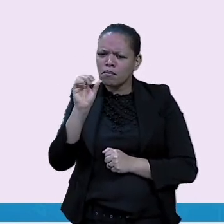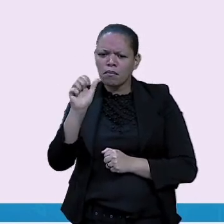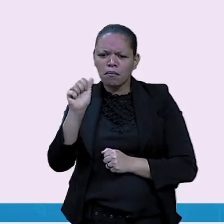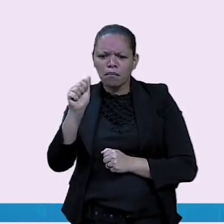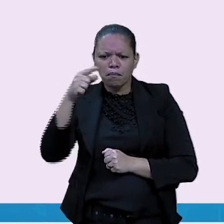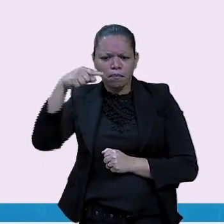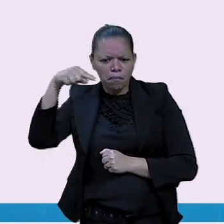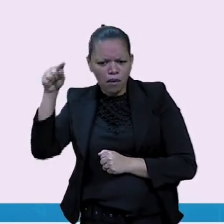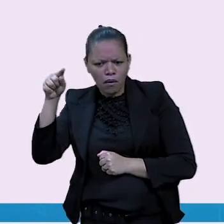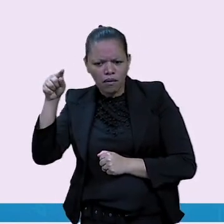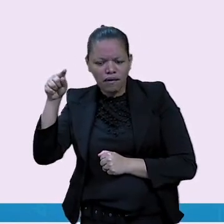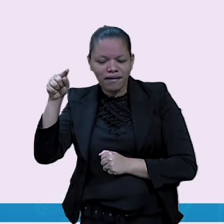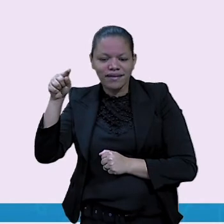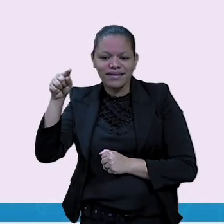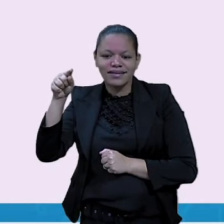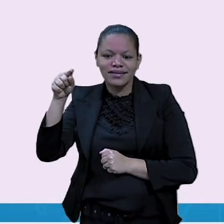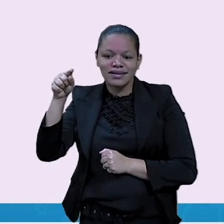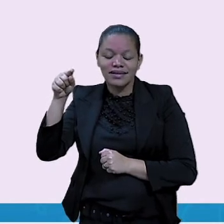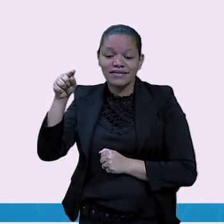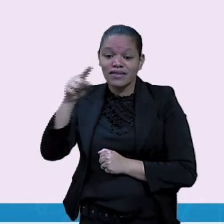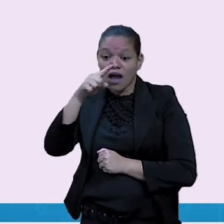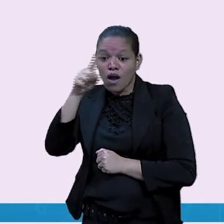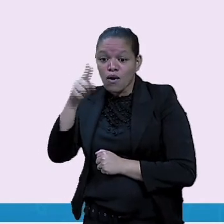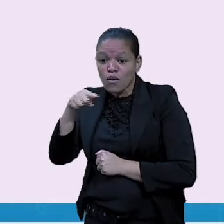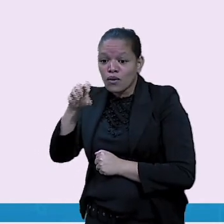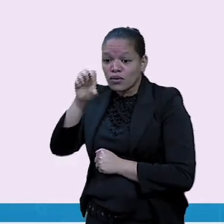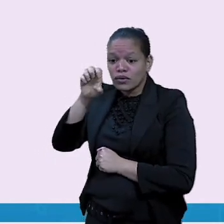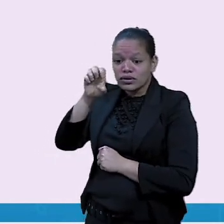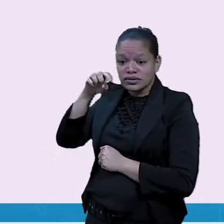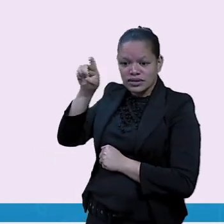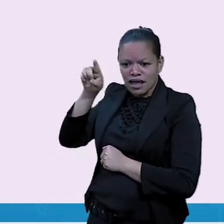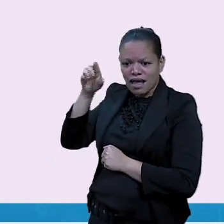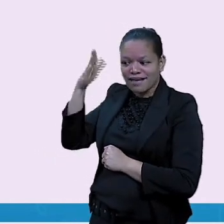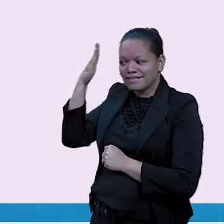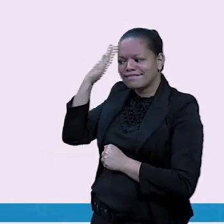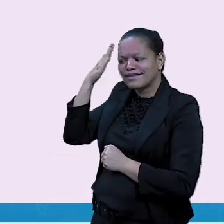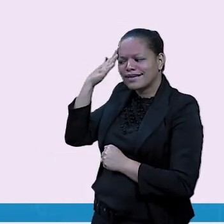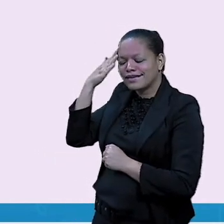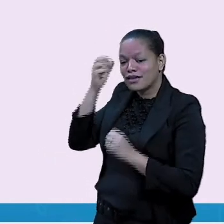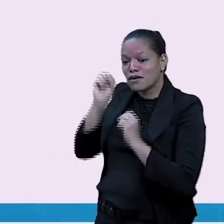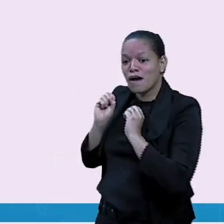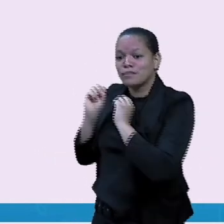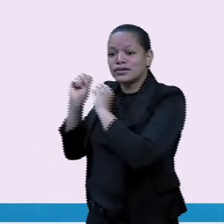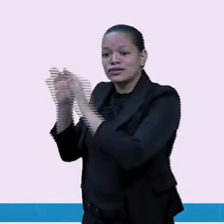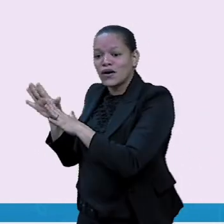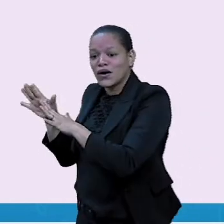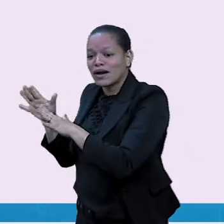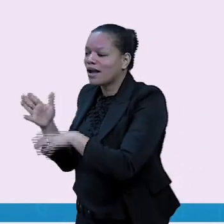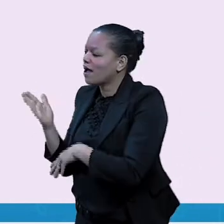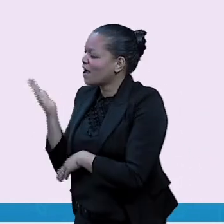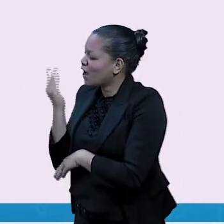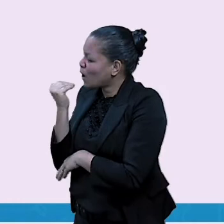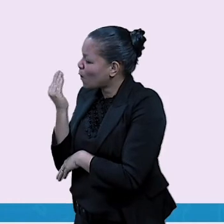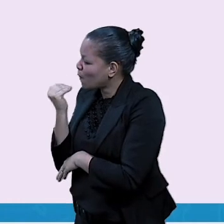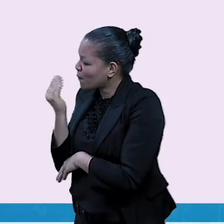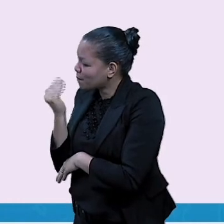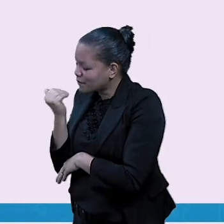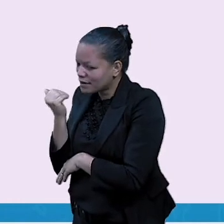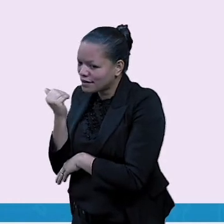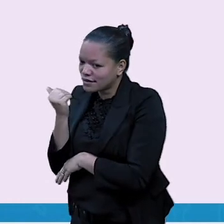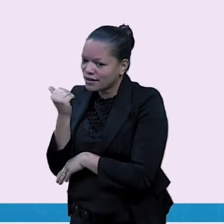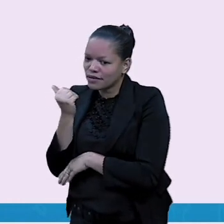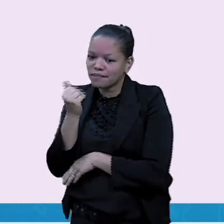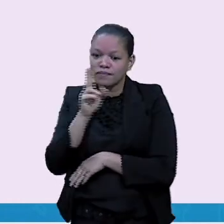o prato, aquele prato de comida que a gente leva quando a gente vai para algum lugar e já leva ele pronto ali, chama de